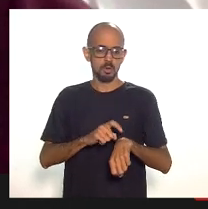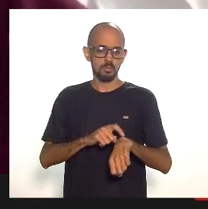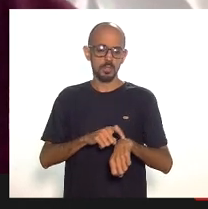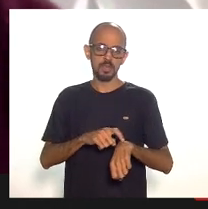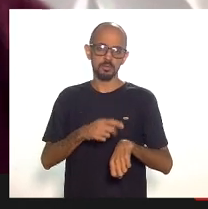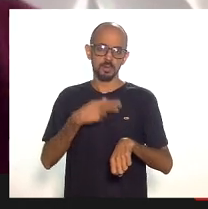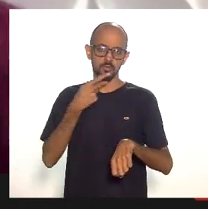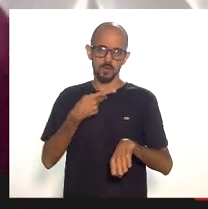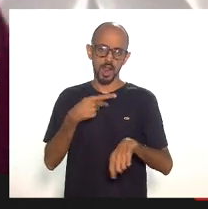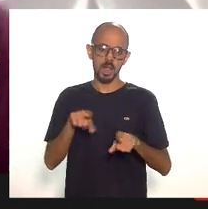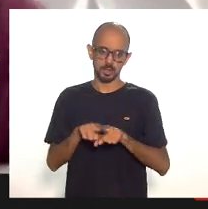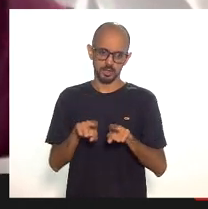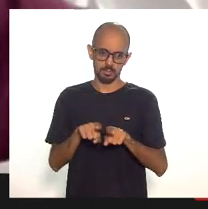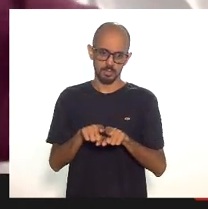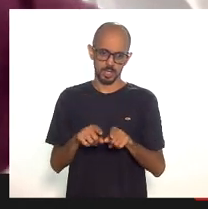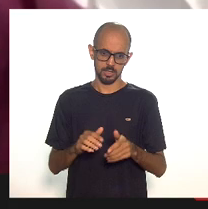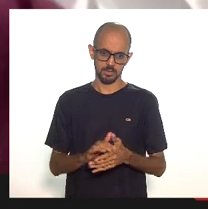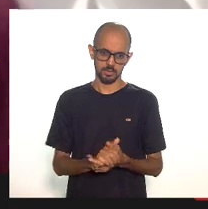e voz nesse momento.